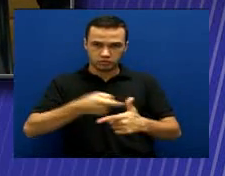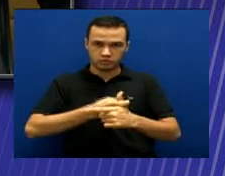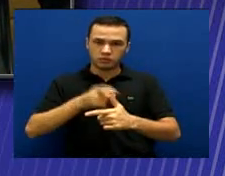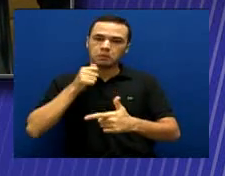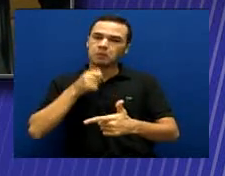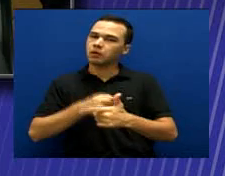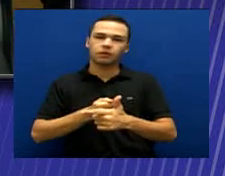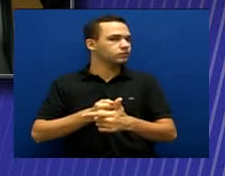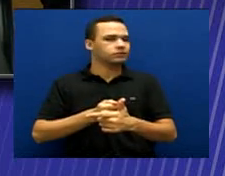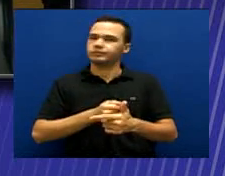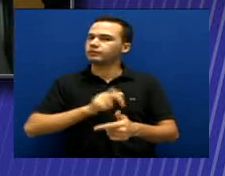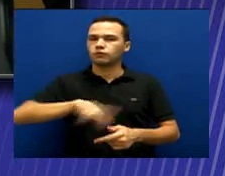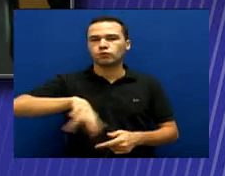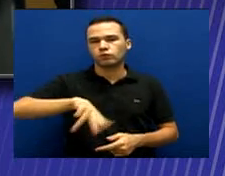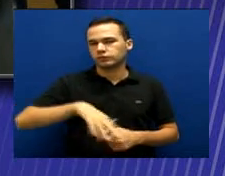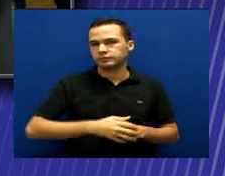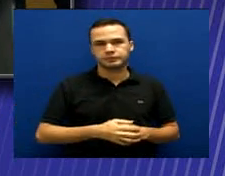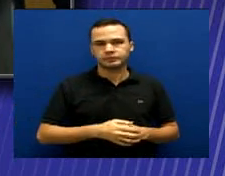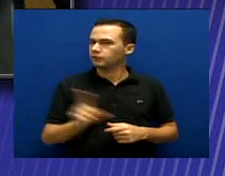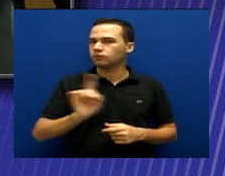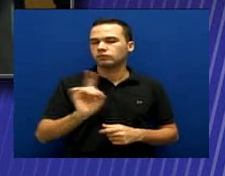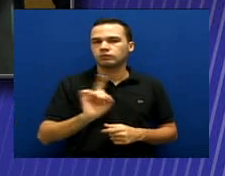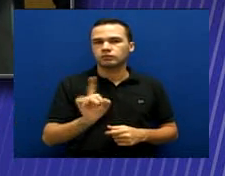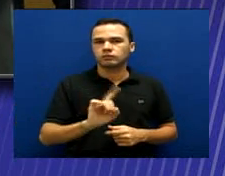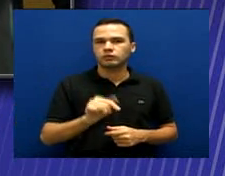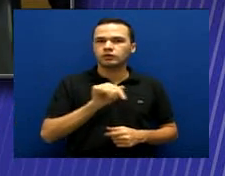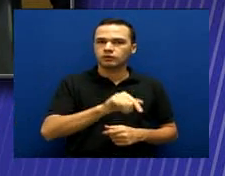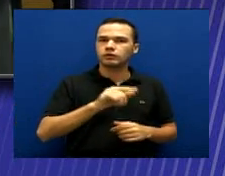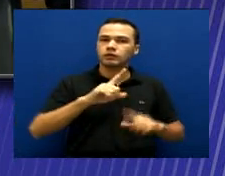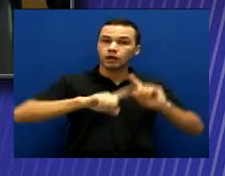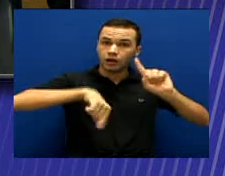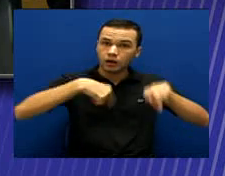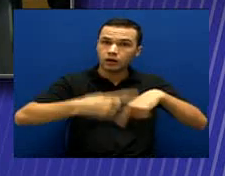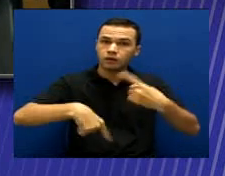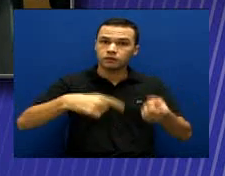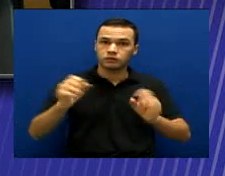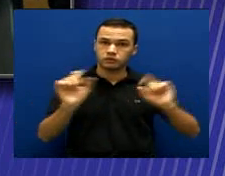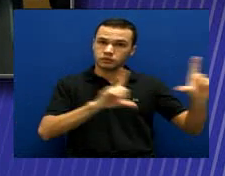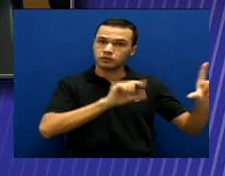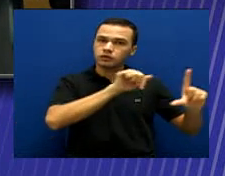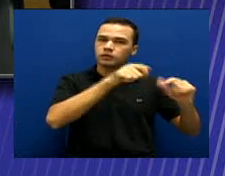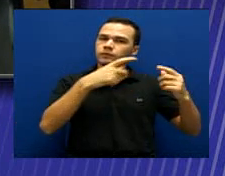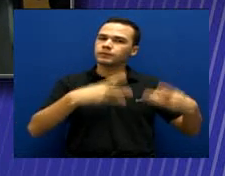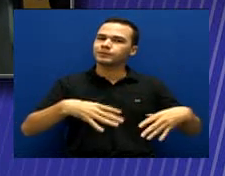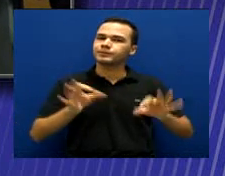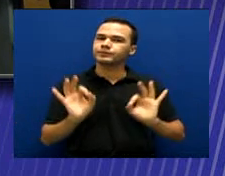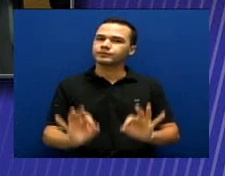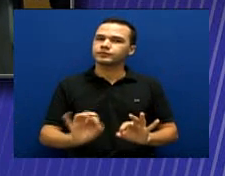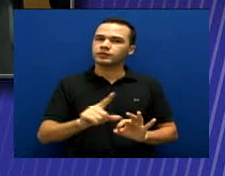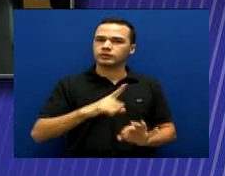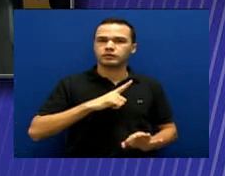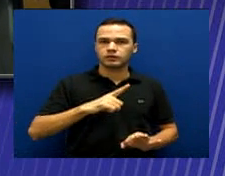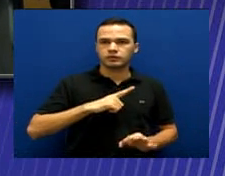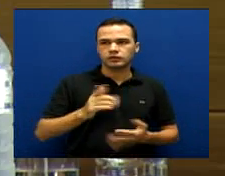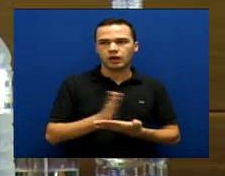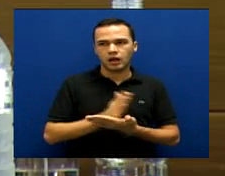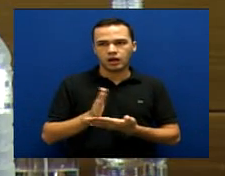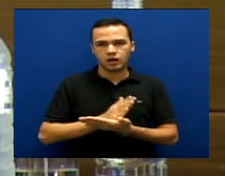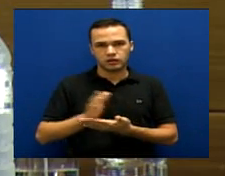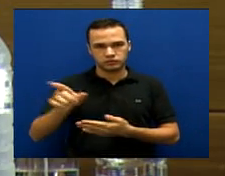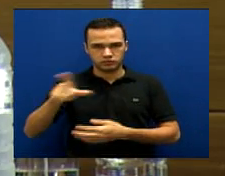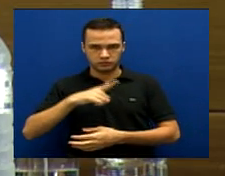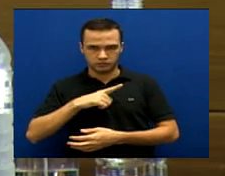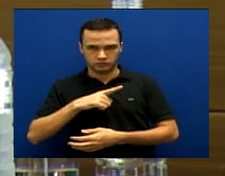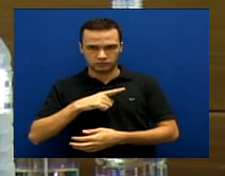não na prática neste momento não vai apresentar um segundo relatório onde stones in estão sendo apontados quais são os